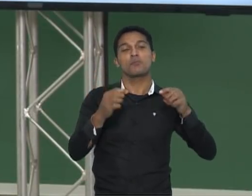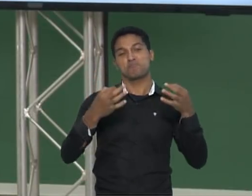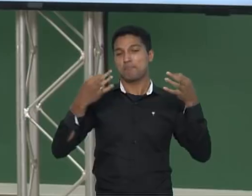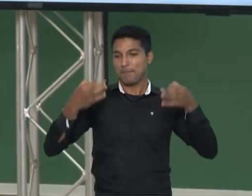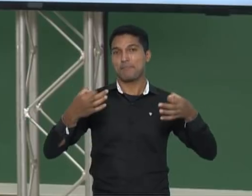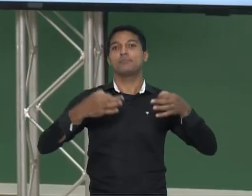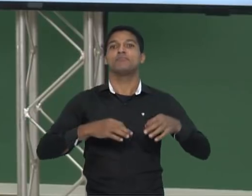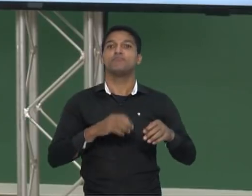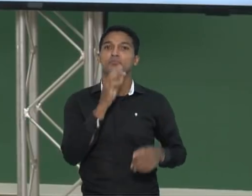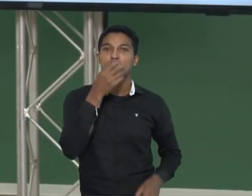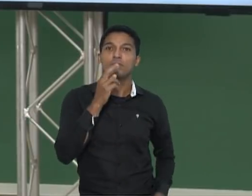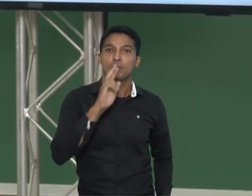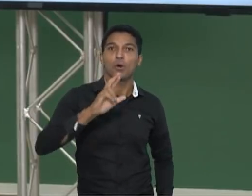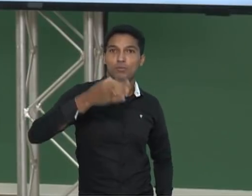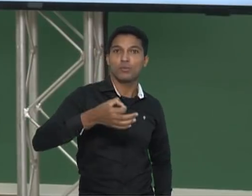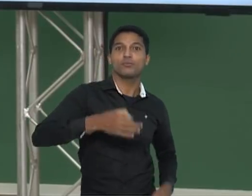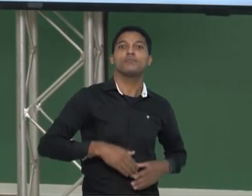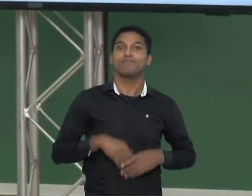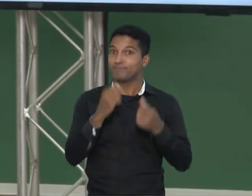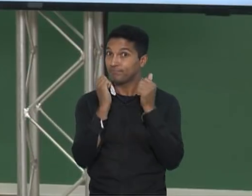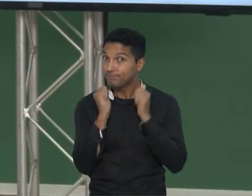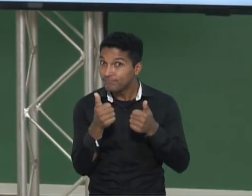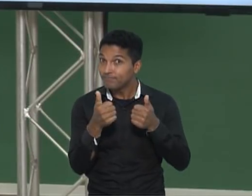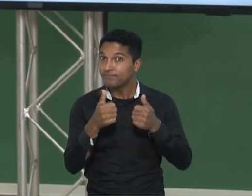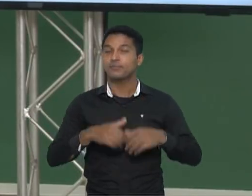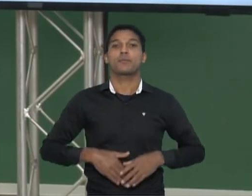correta. Tá bom?